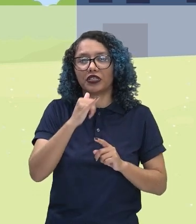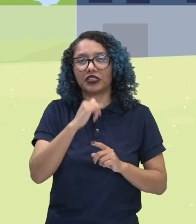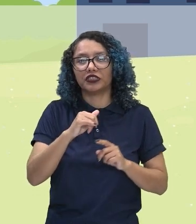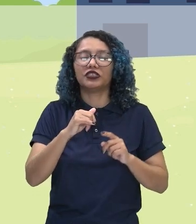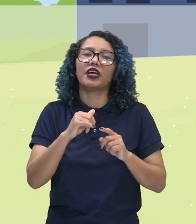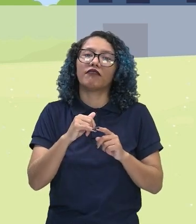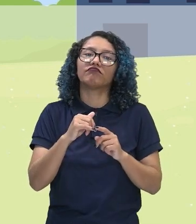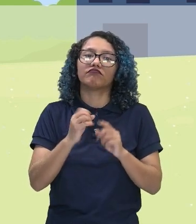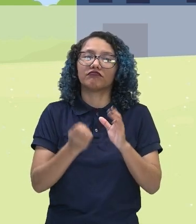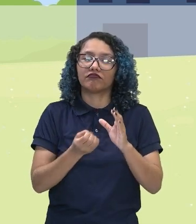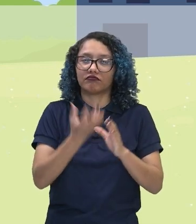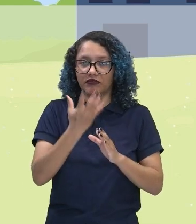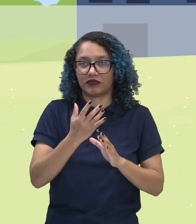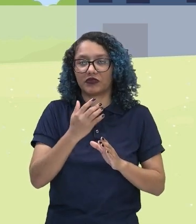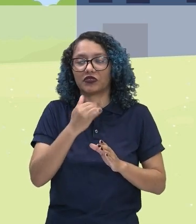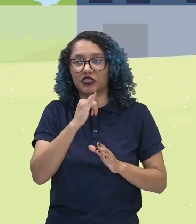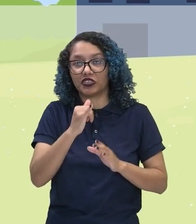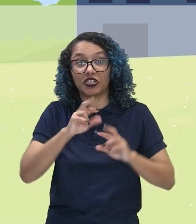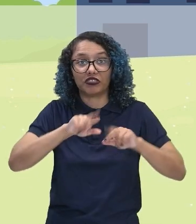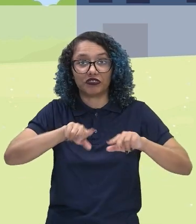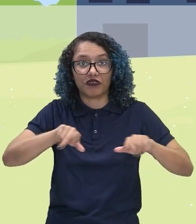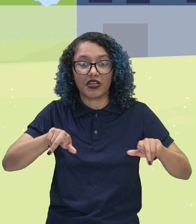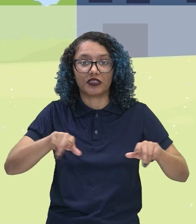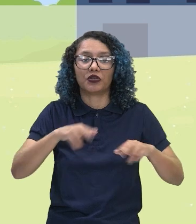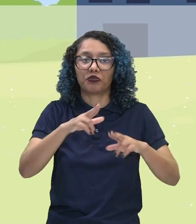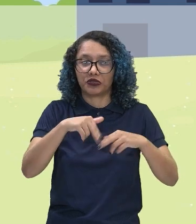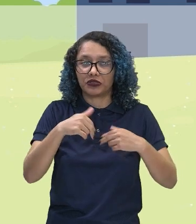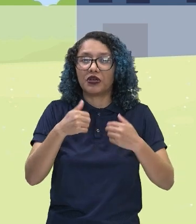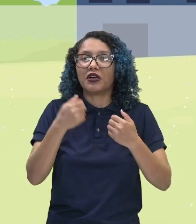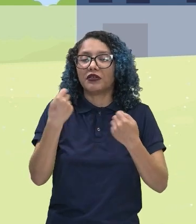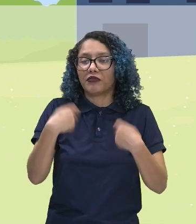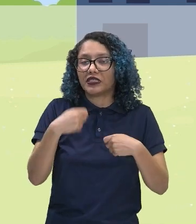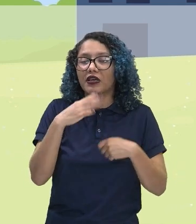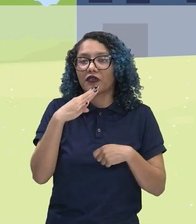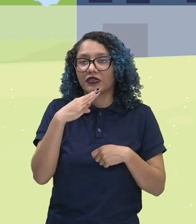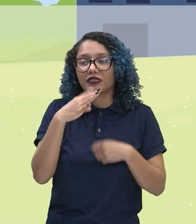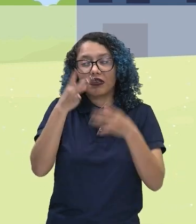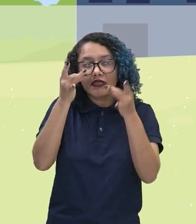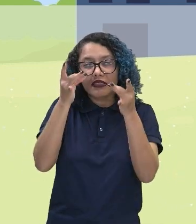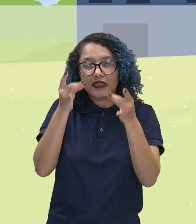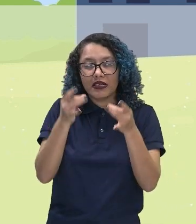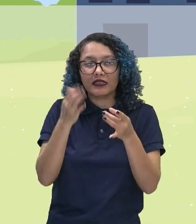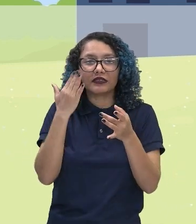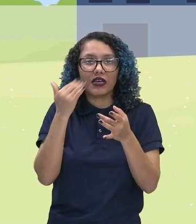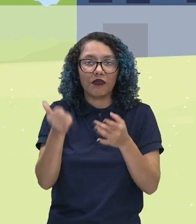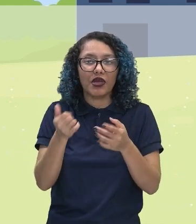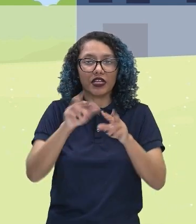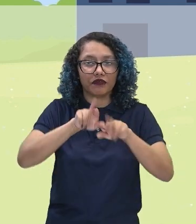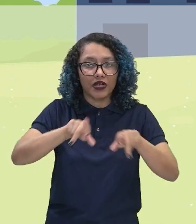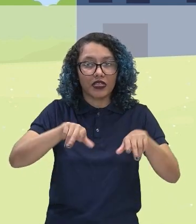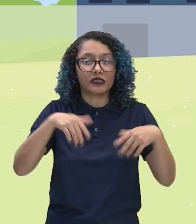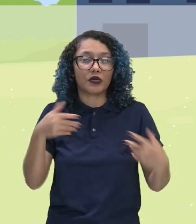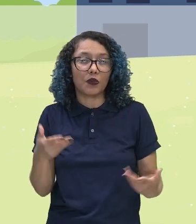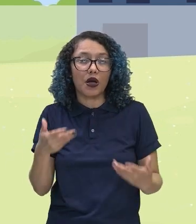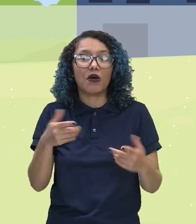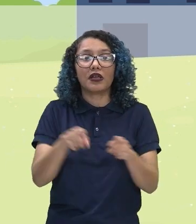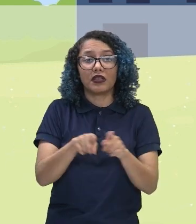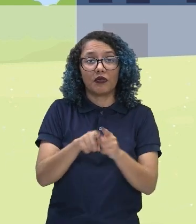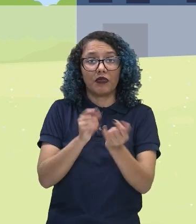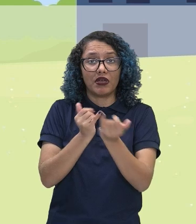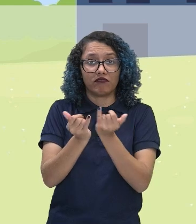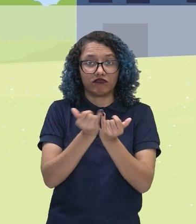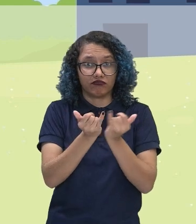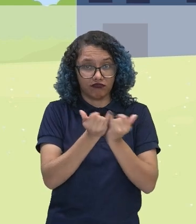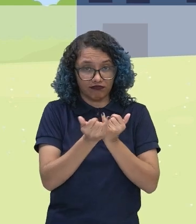delas, tá? Então, é por isso que a gente precisa conhecer em detalhes para saber quais são as diferenças e as semelhanças entre cada